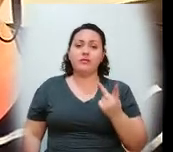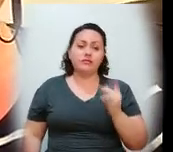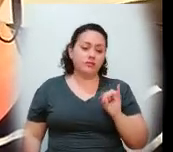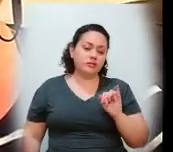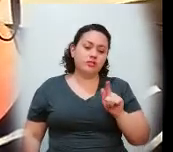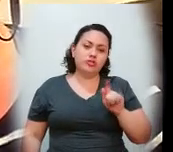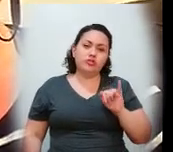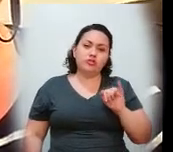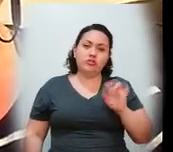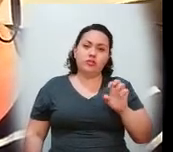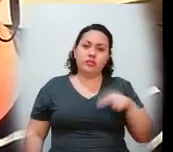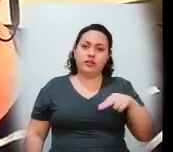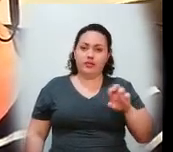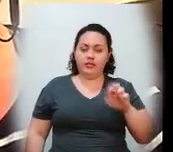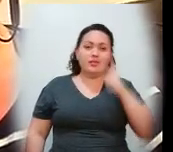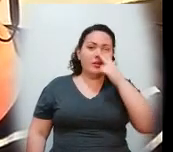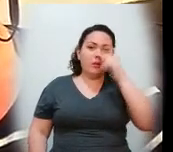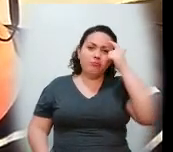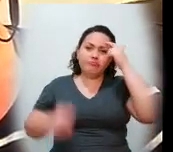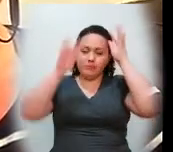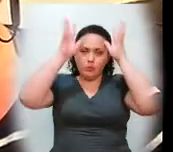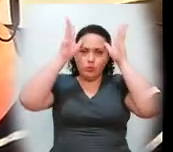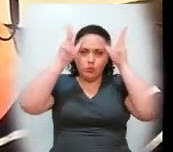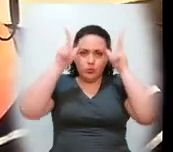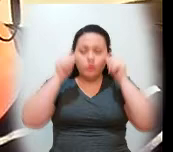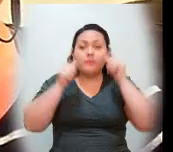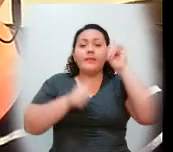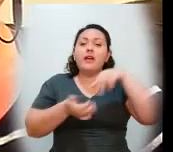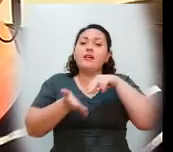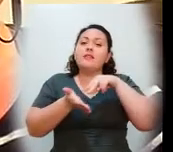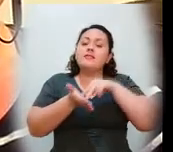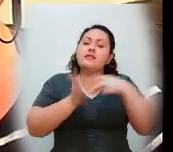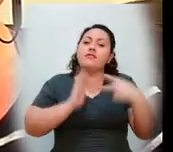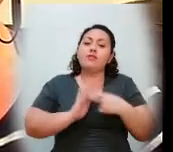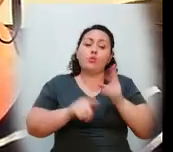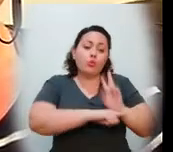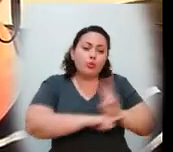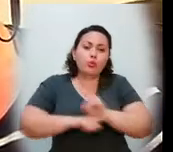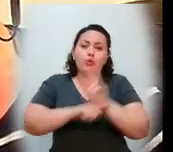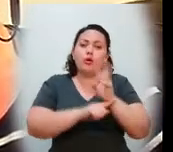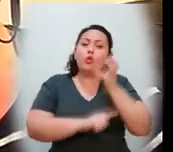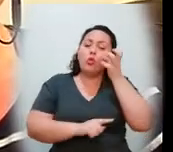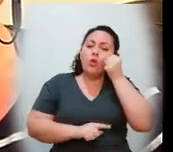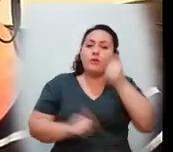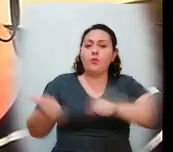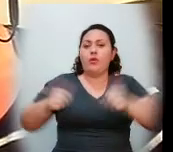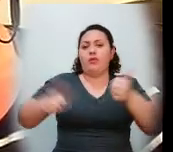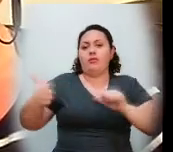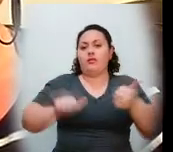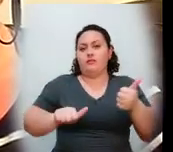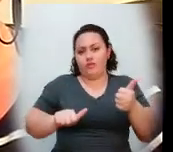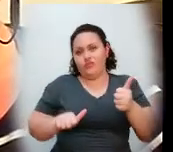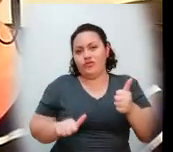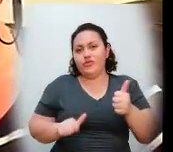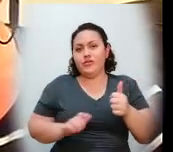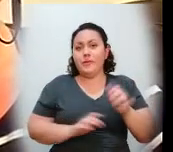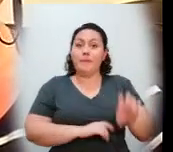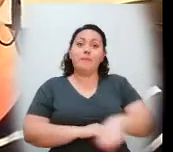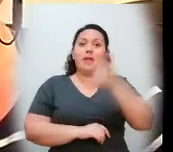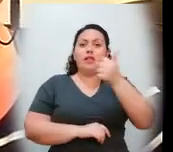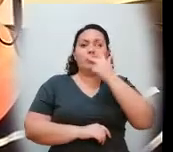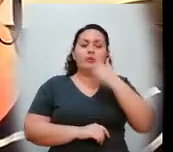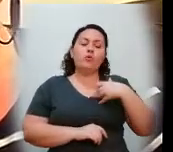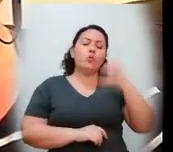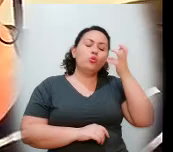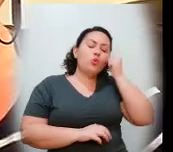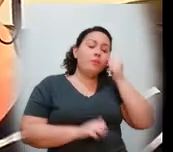gente pode cuidar para ter um sono de mais qualidade, com mais qualidade, e que a gente possa ter noites que realmente